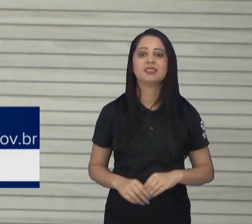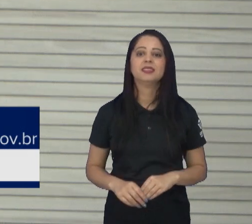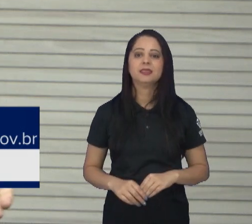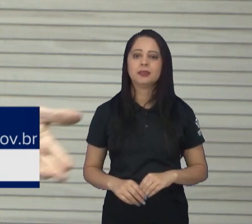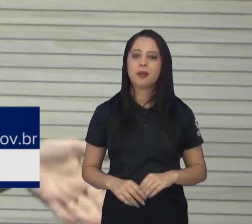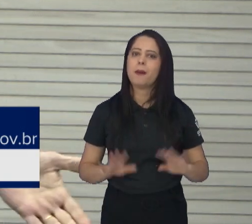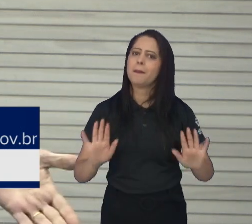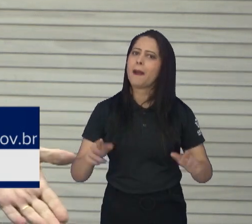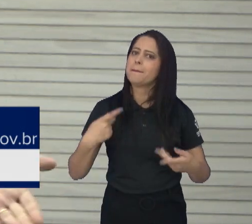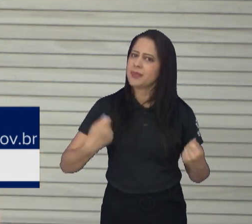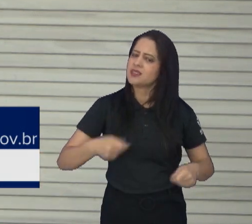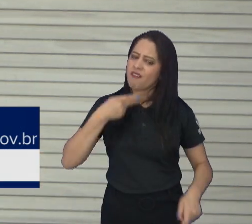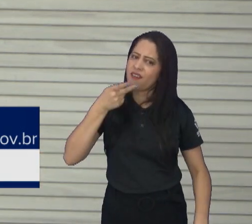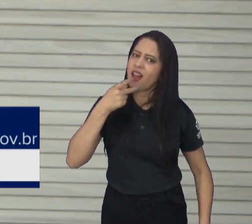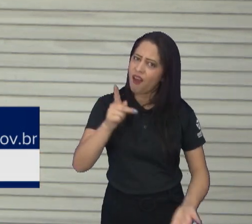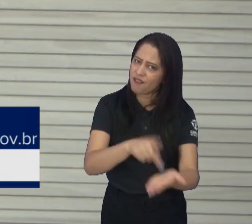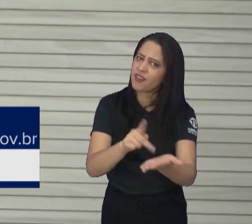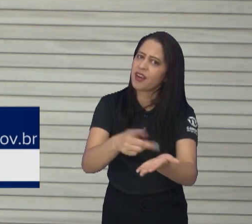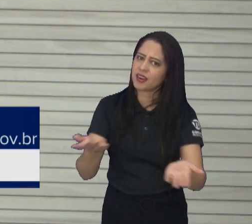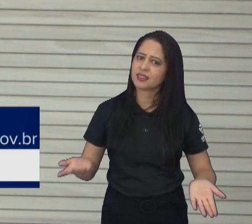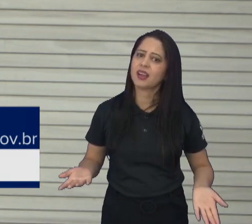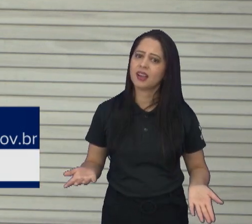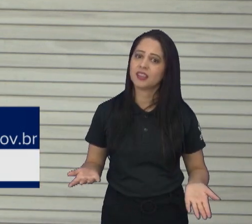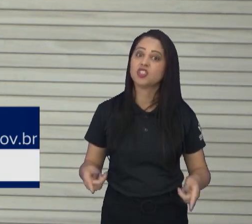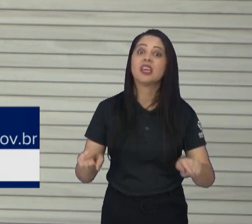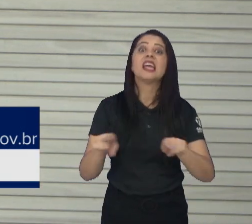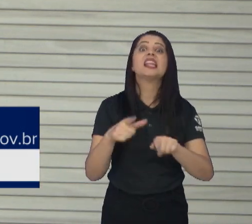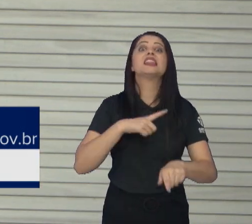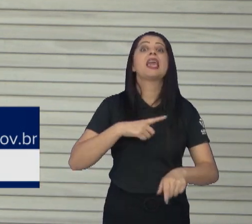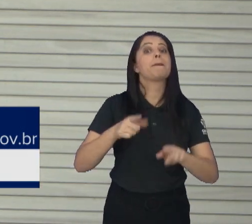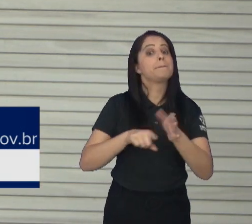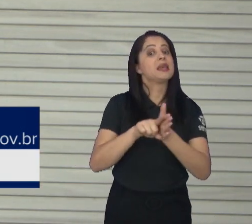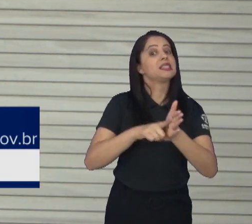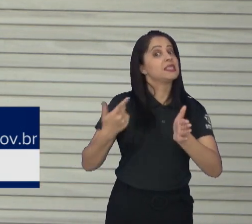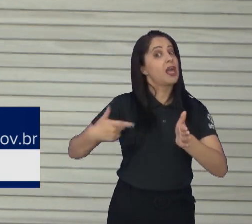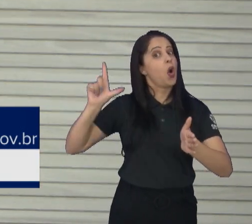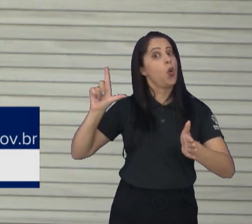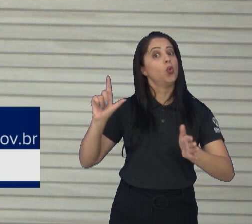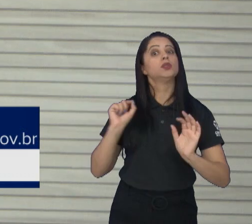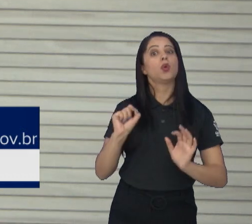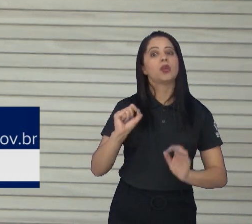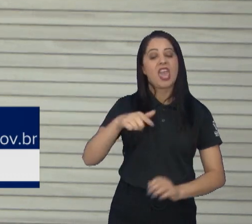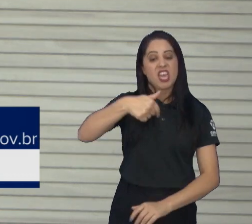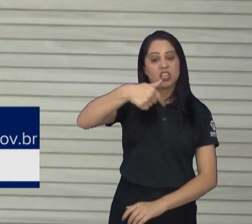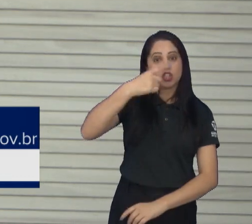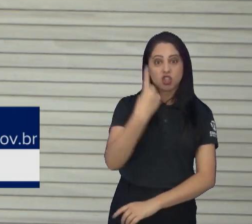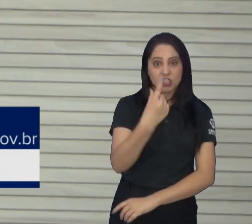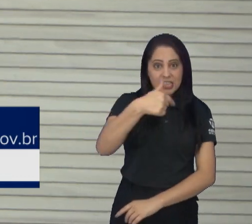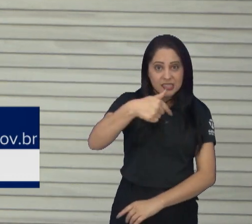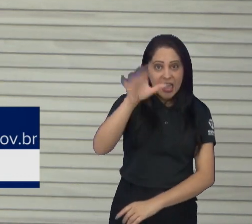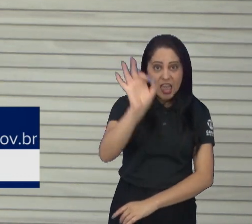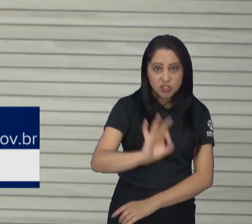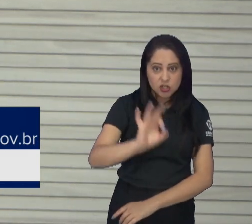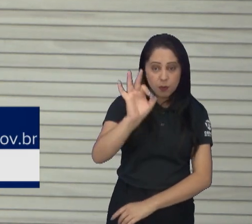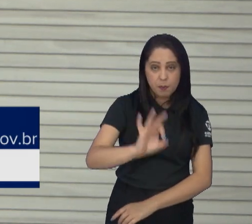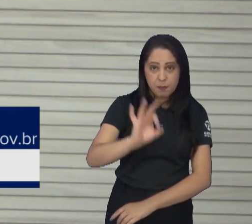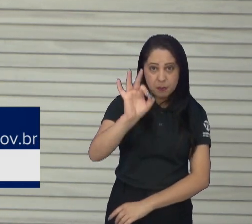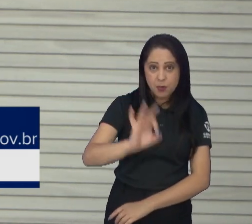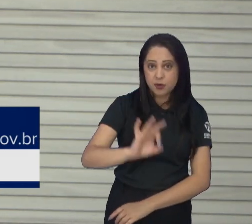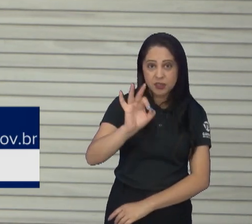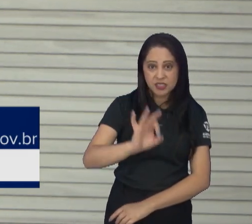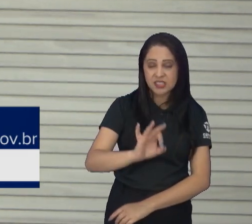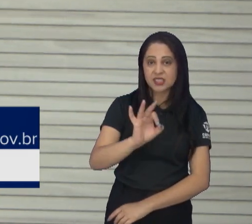pessoas têm que falar a verdade. E rolou uma outra pesquisa também, que apenas 17%, eu quero que vai ver a aprovação do governo